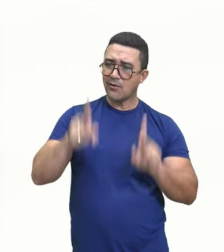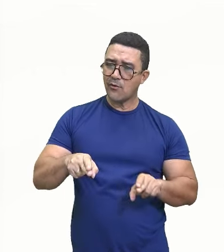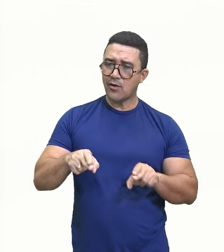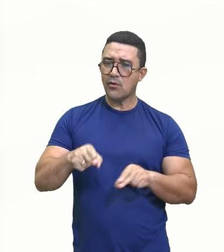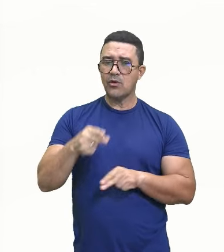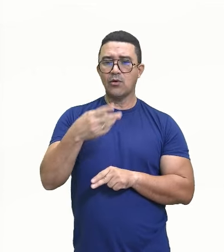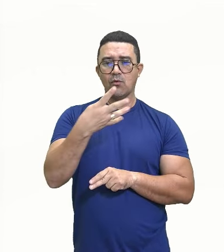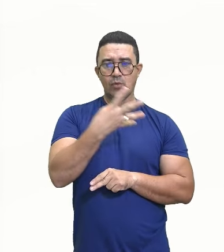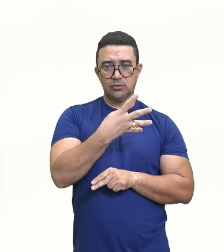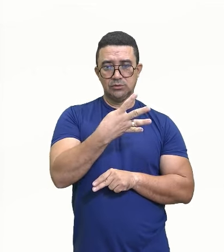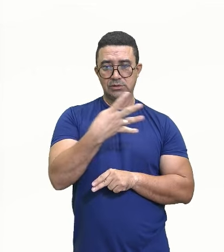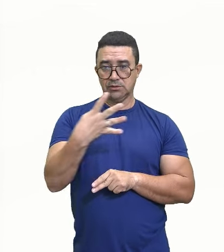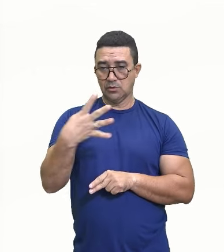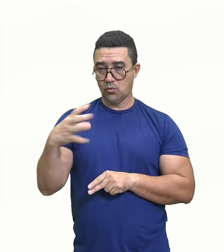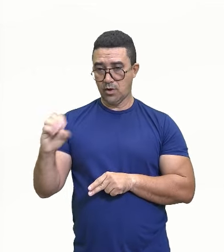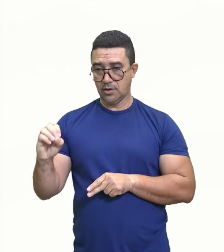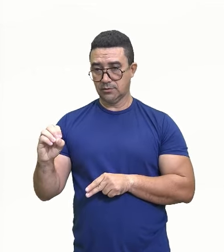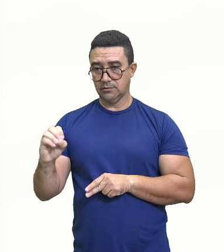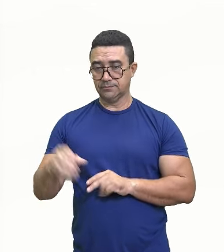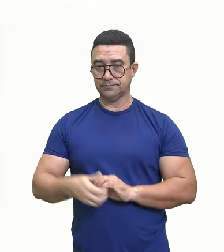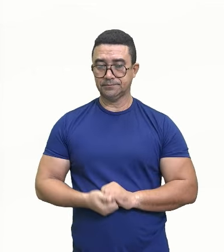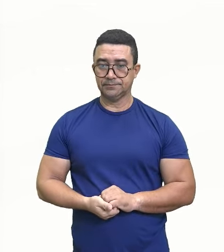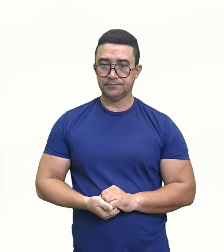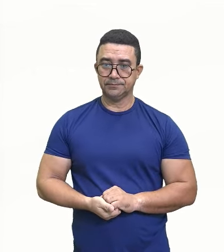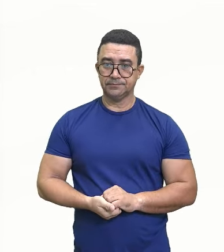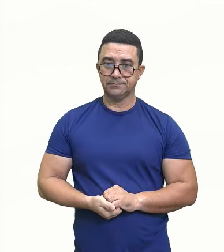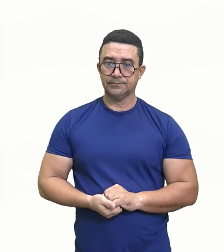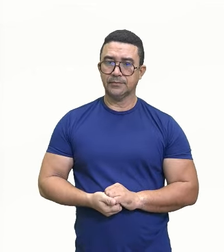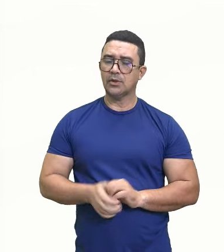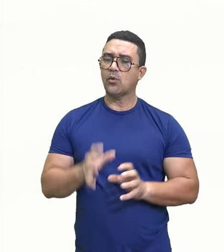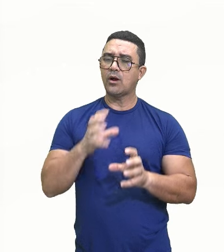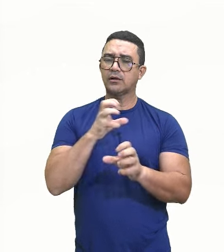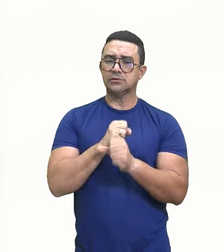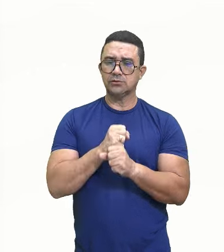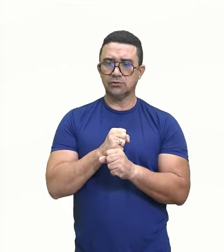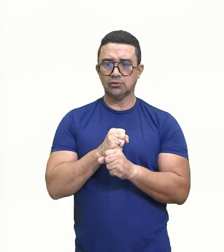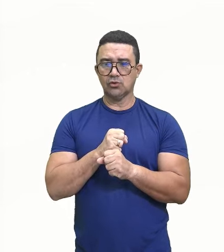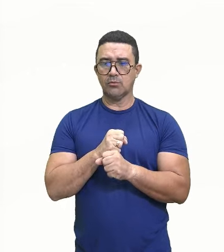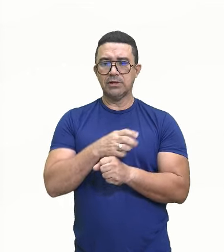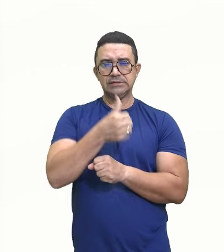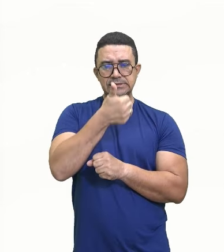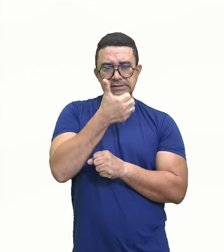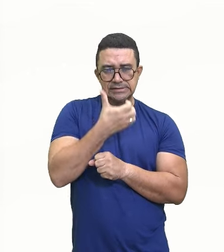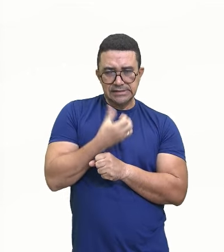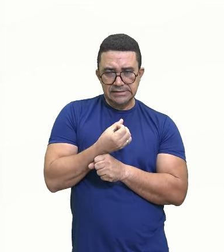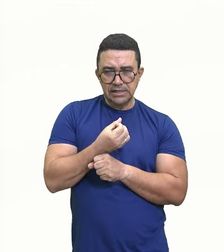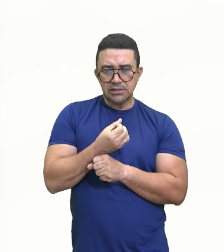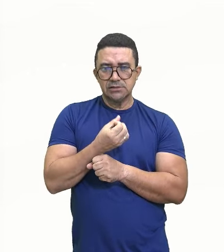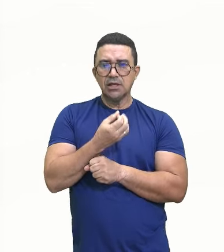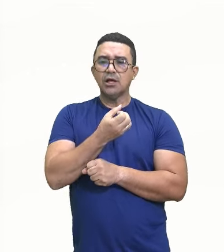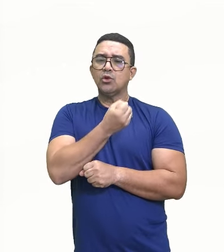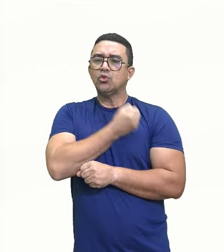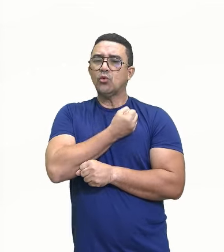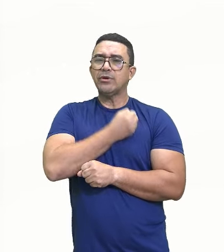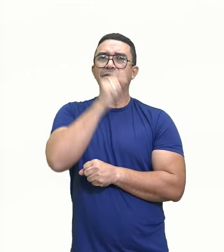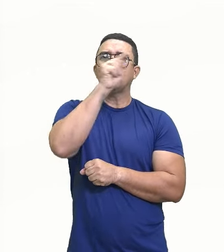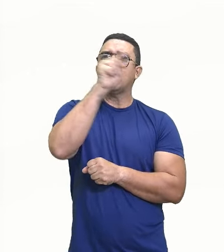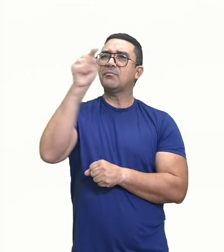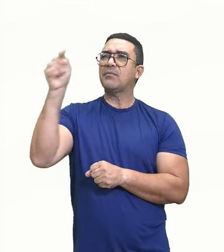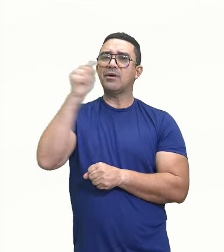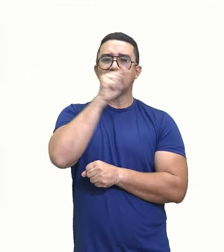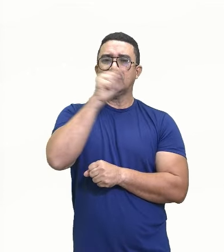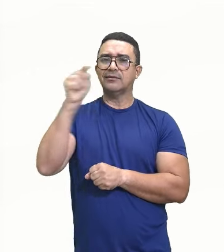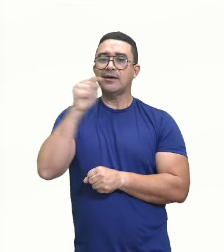a 440. Então, a soma daqueles 16 termos, né, que é uma PA, é